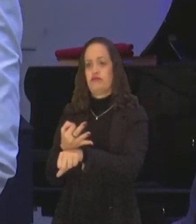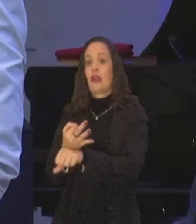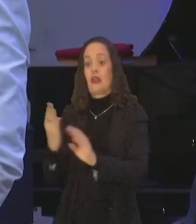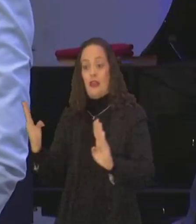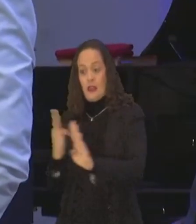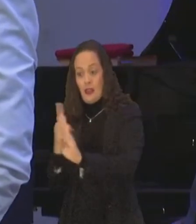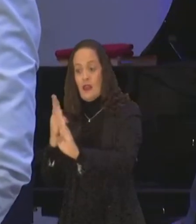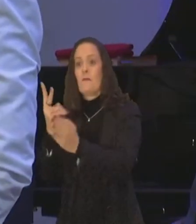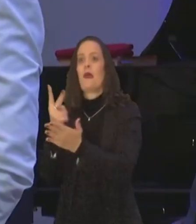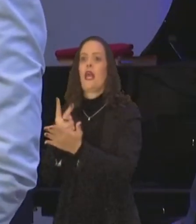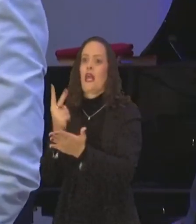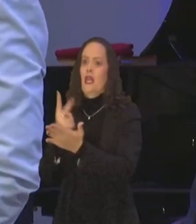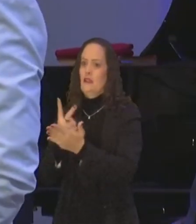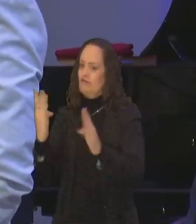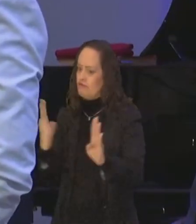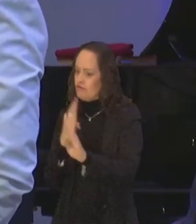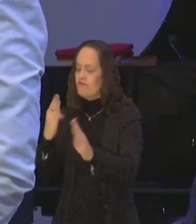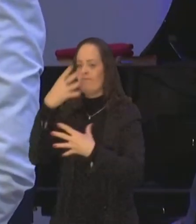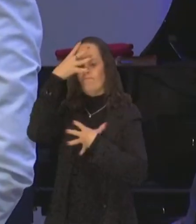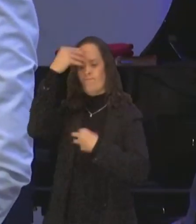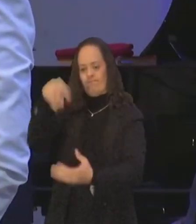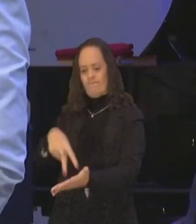perseguição. Talvez